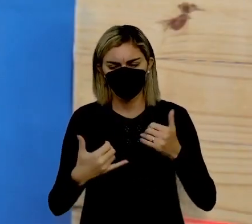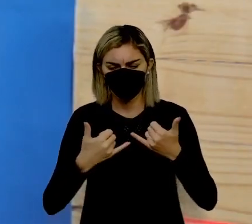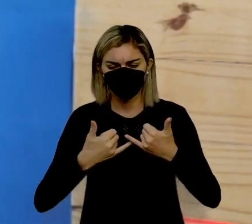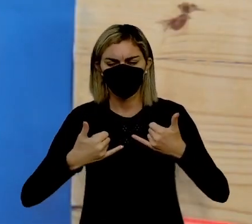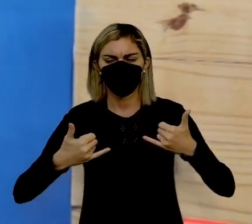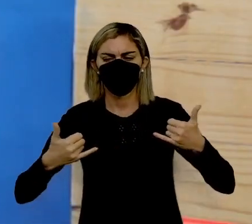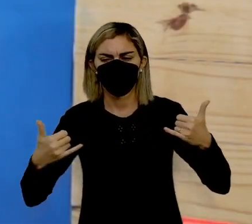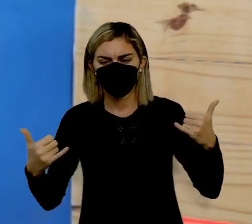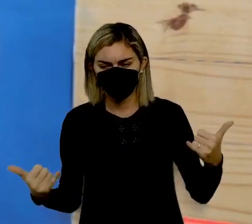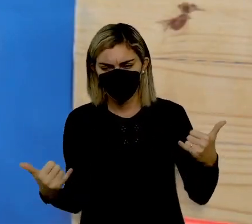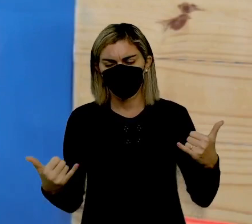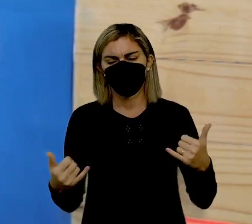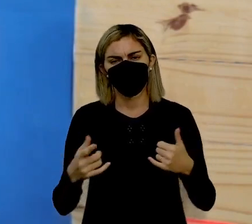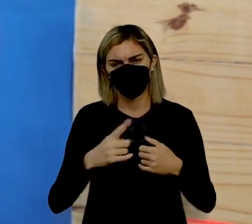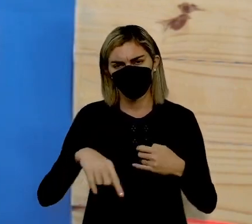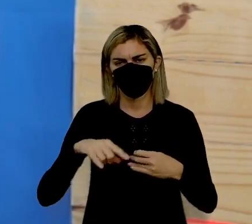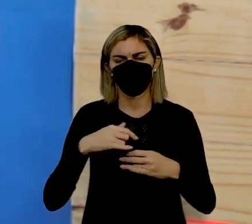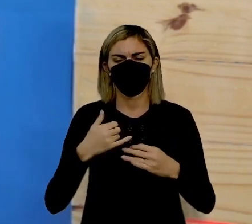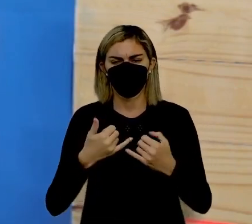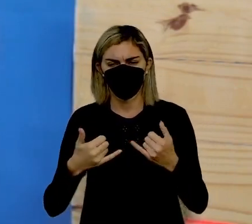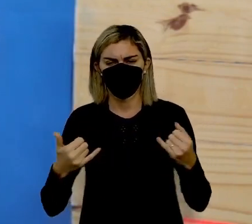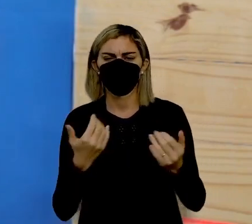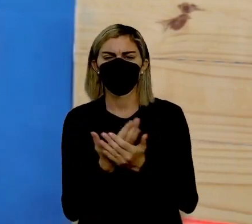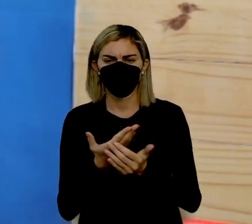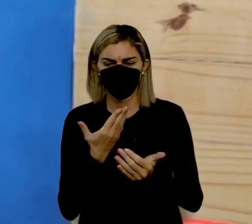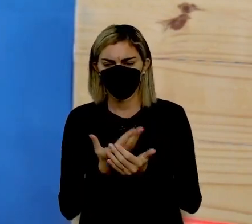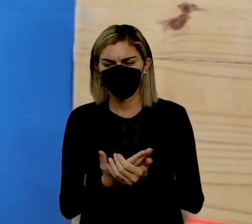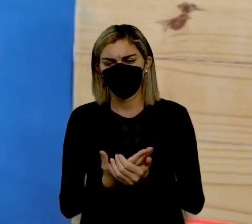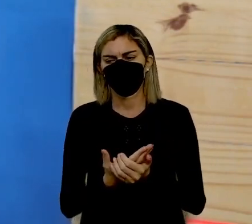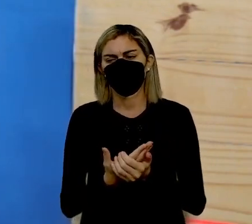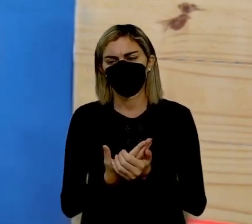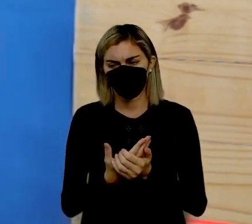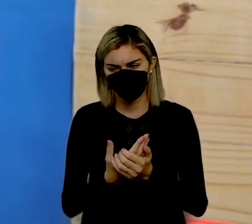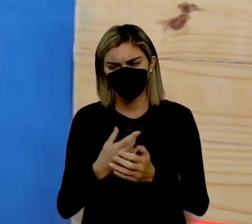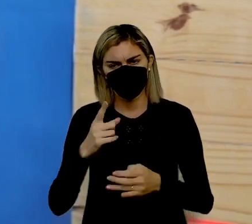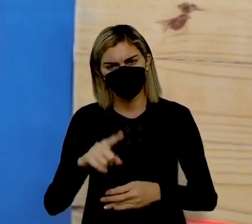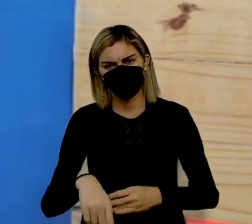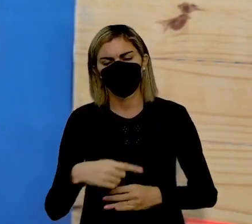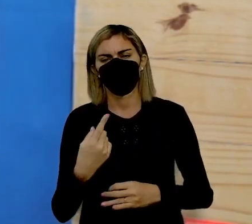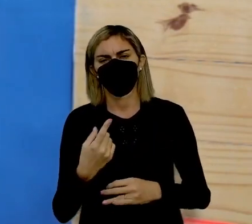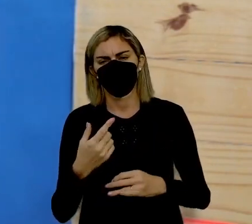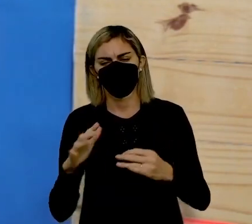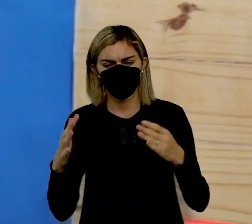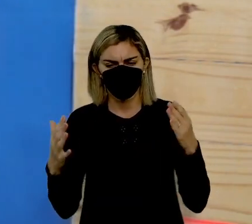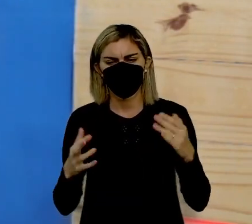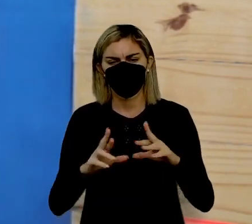elétrica. A corrente elétrica estudada na termodinâmica é graças